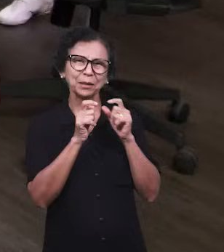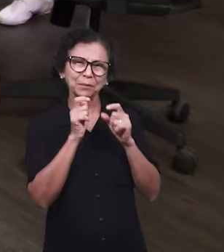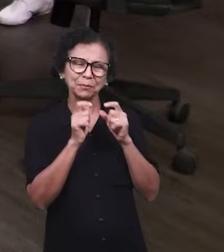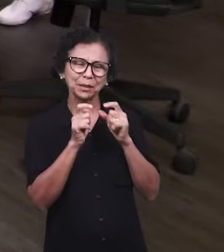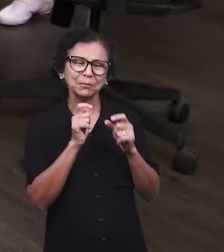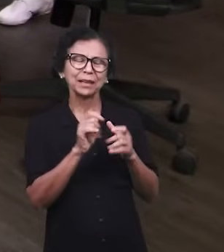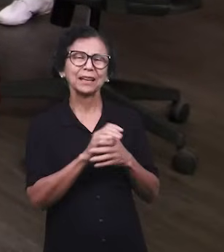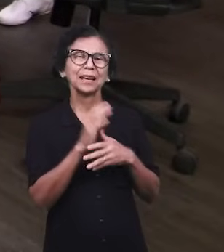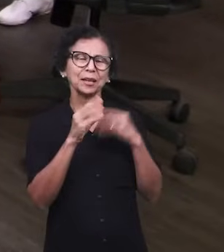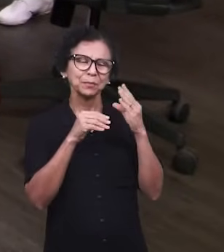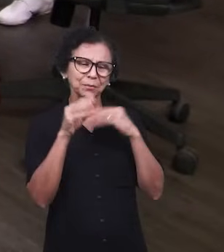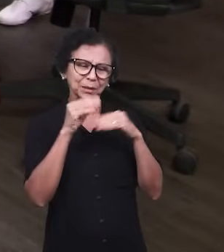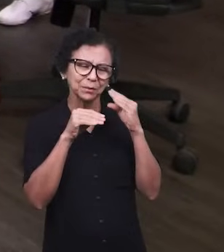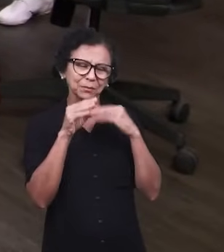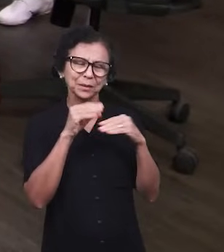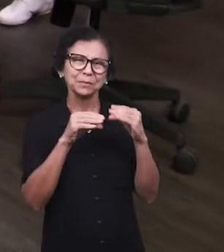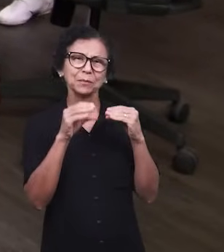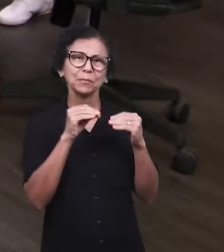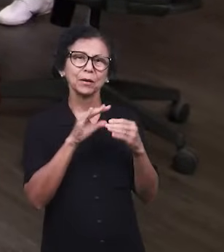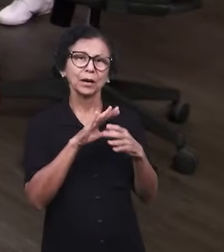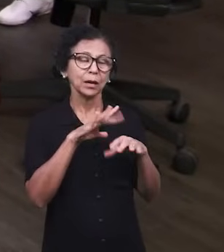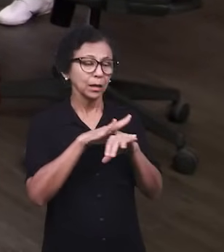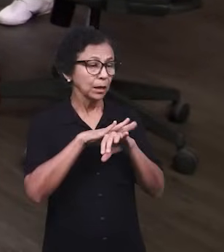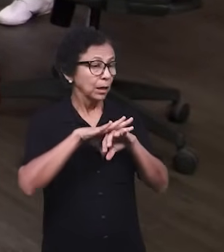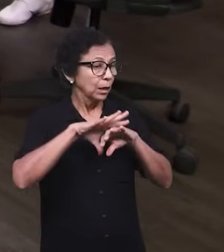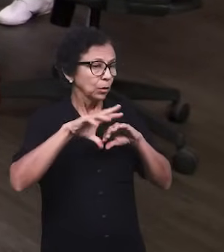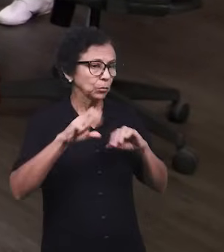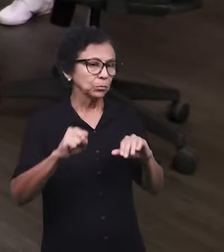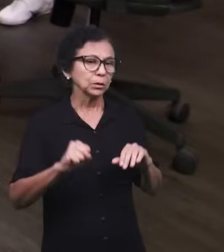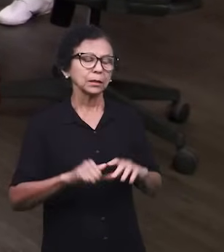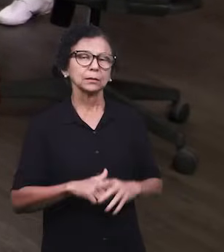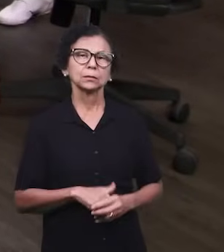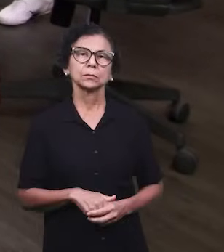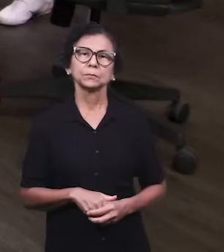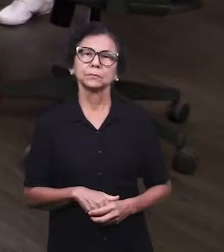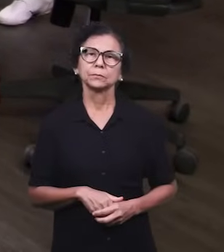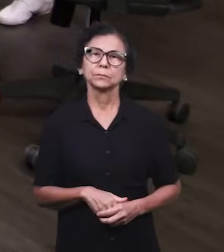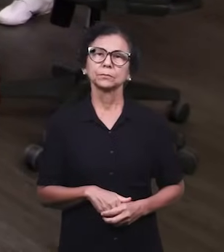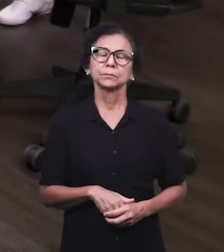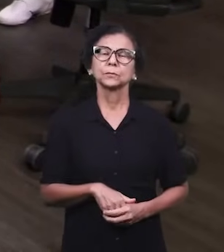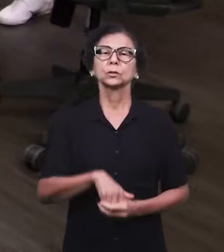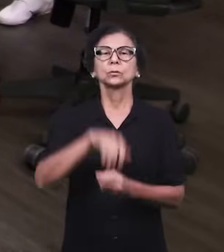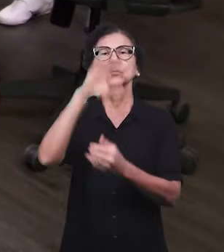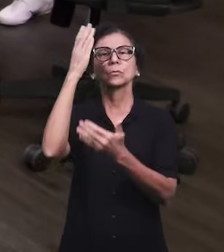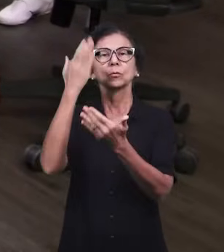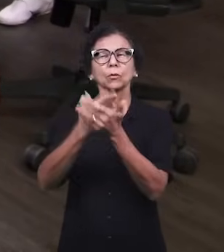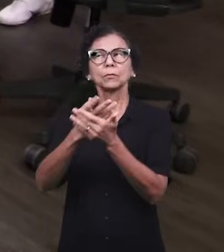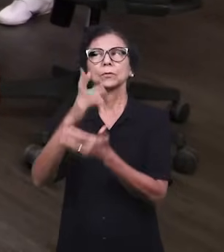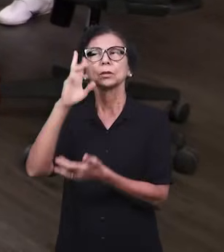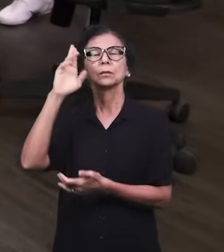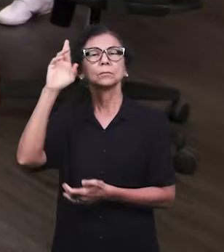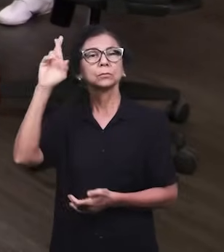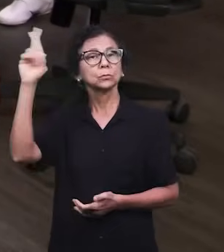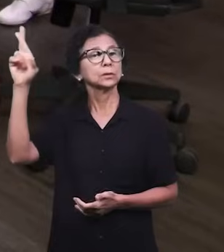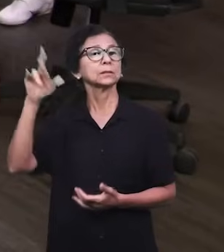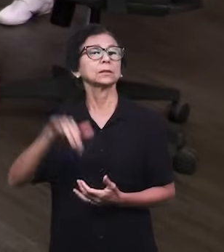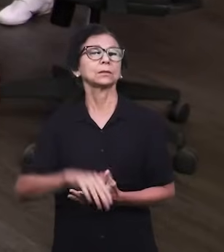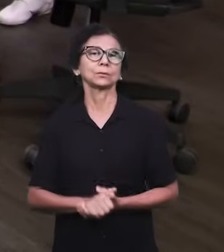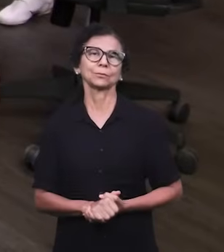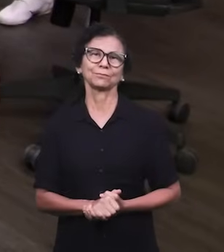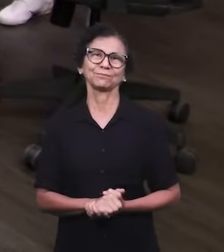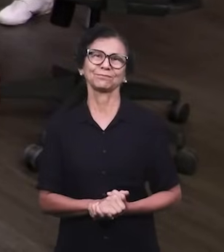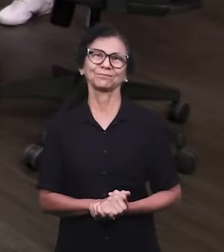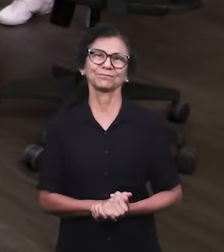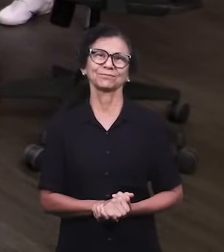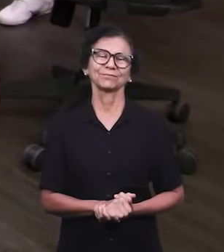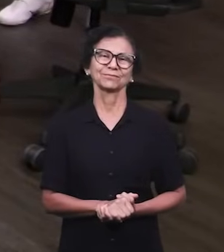fé, é preciso que nós realmente estejamos confiantes no Senhor, esperando nele, apropriando da bênção, né? Porque ela creu